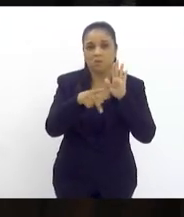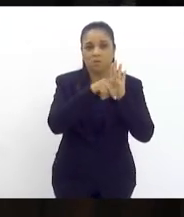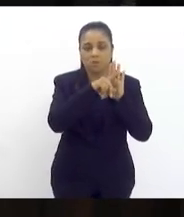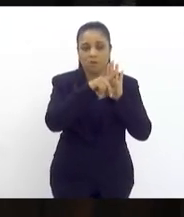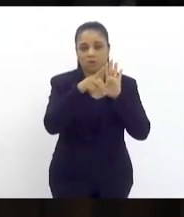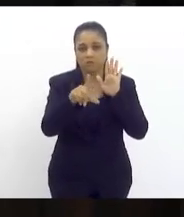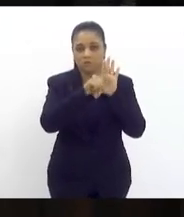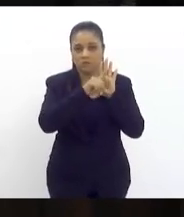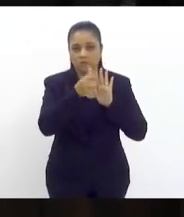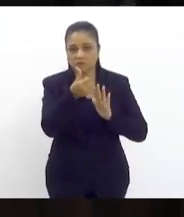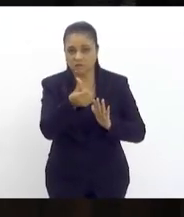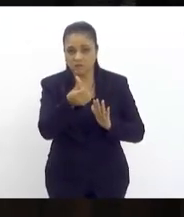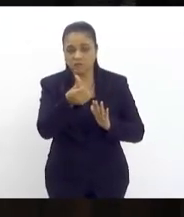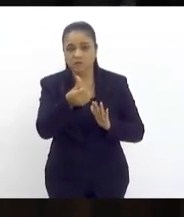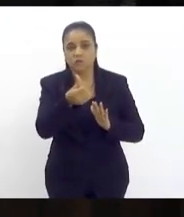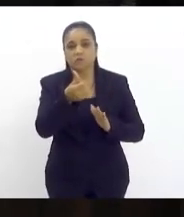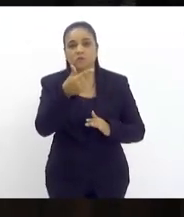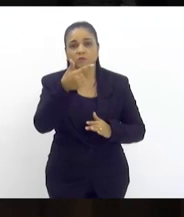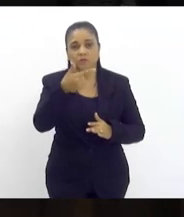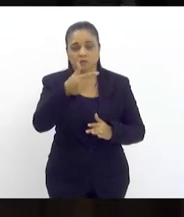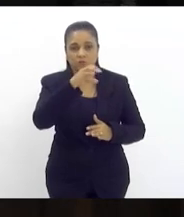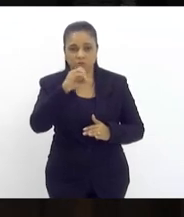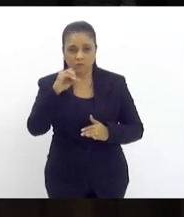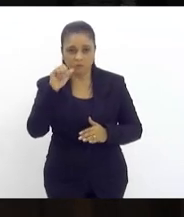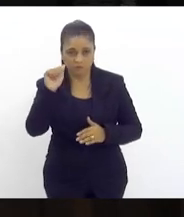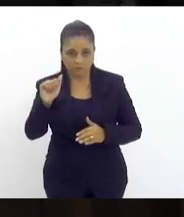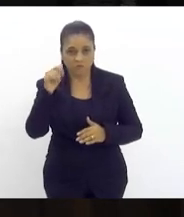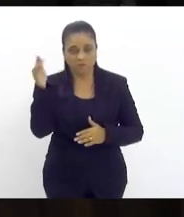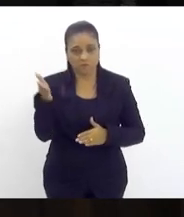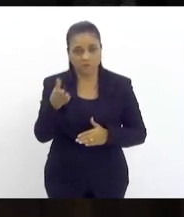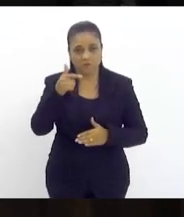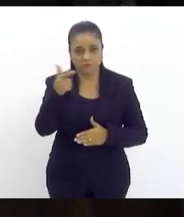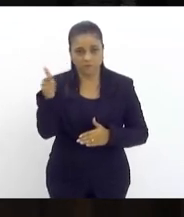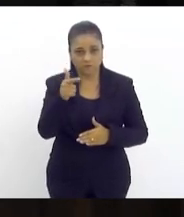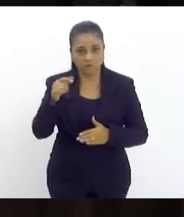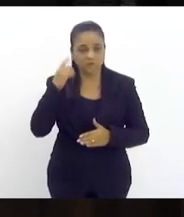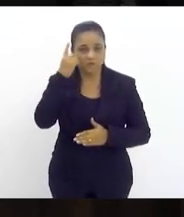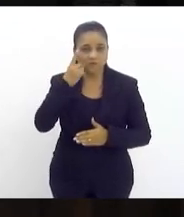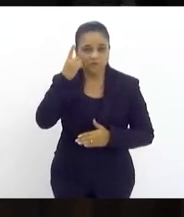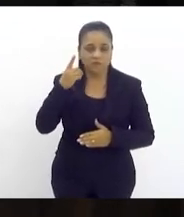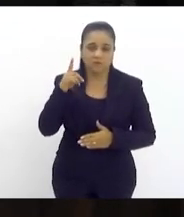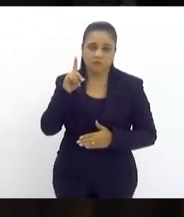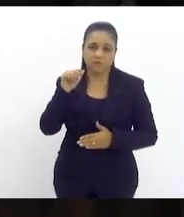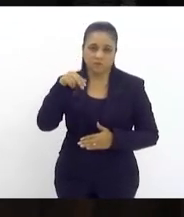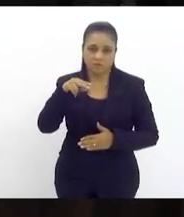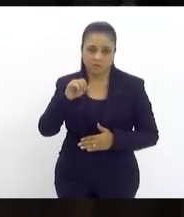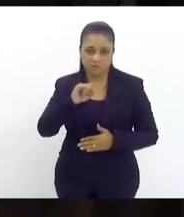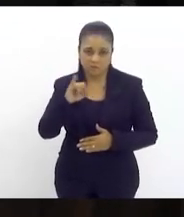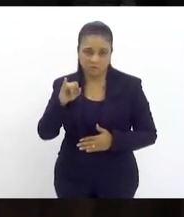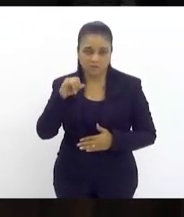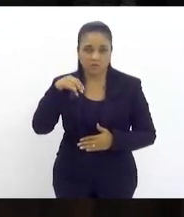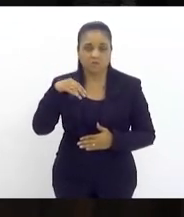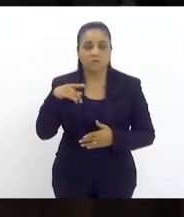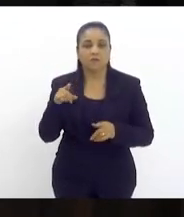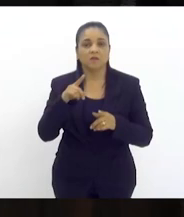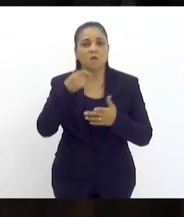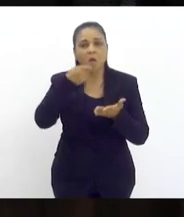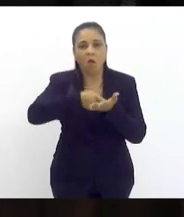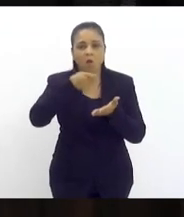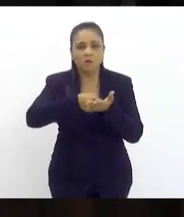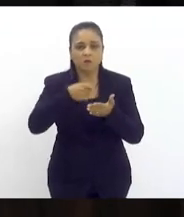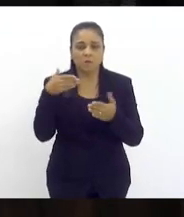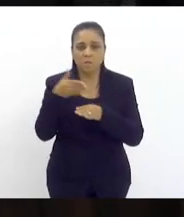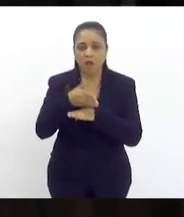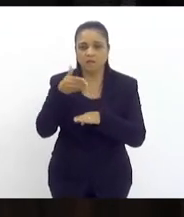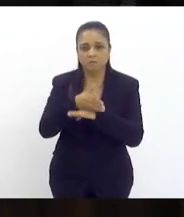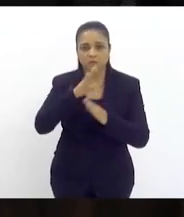número 6.200-A, de 2022, de autoria da deputada Dani Monteiro, que torna obrigatória a participação